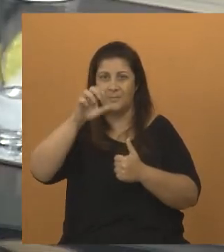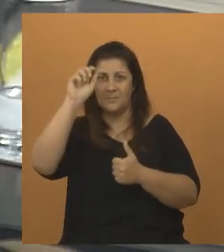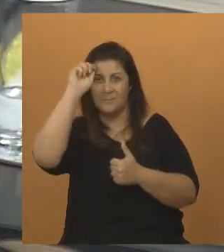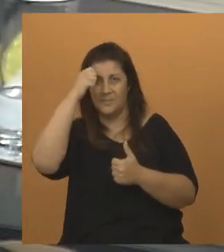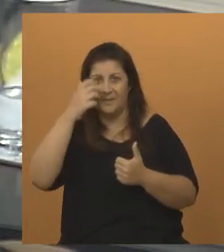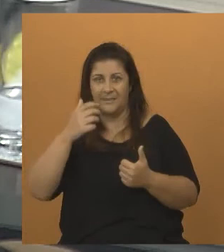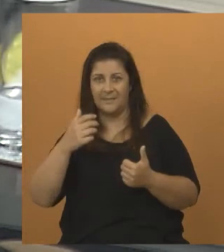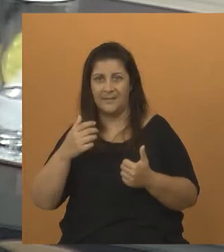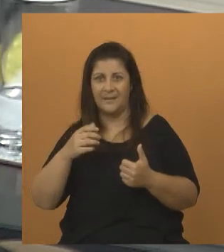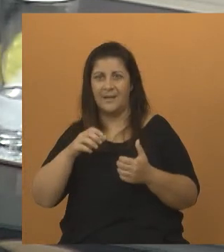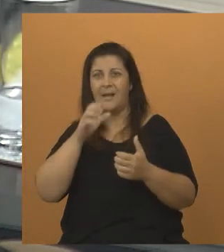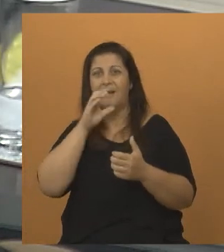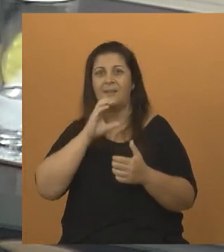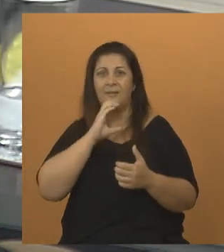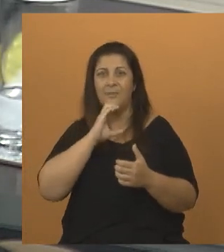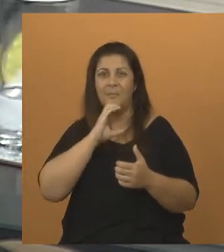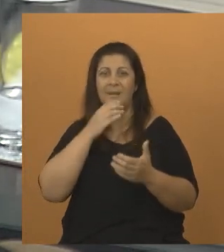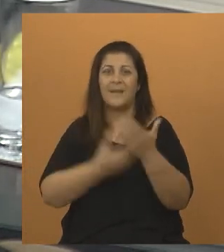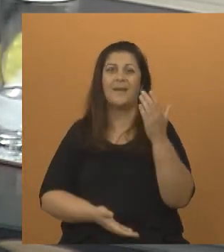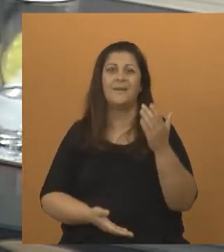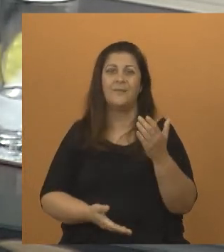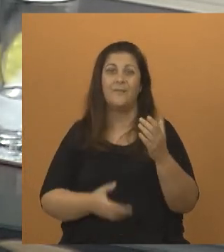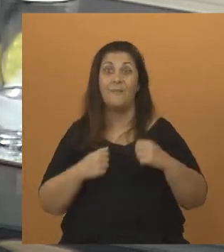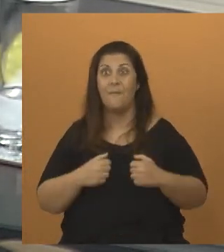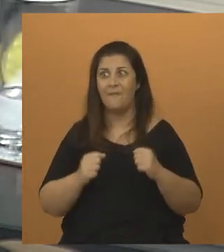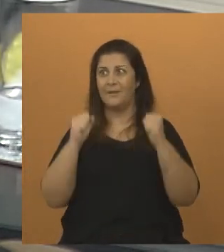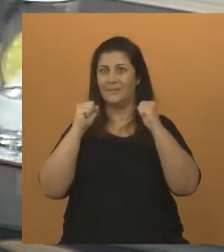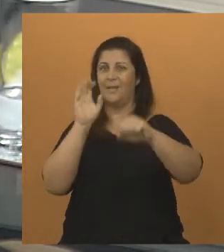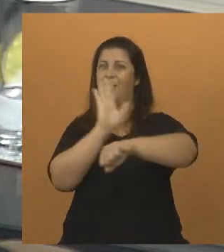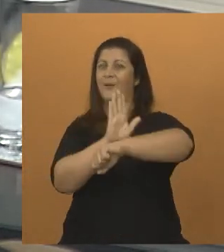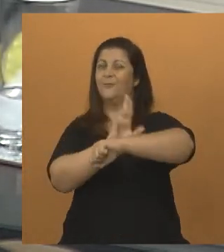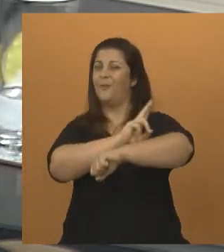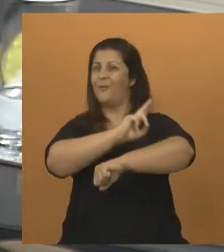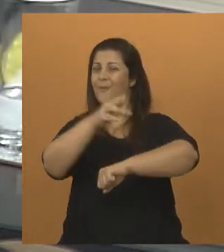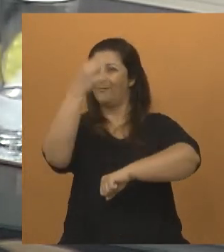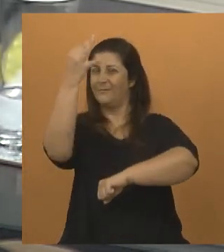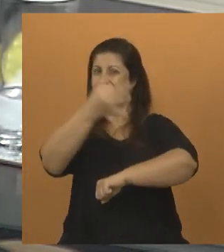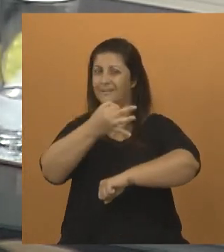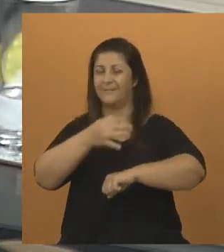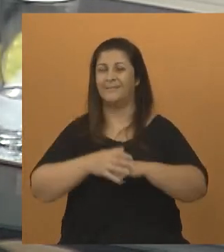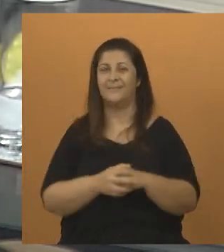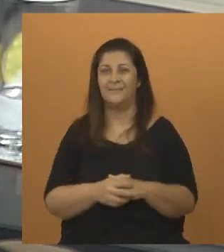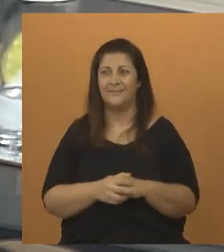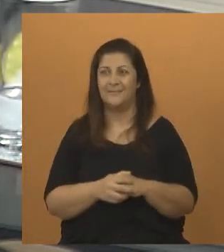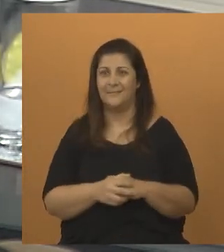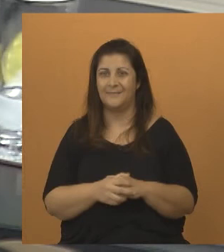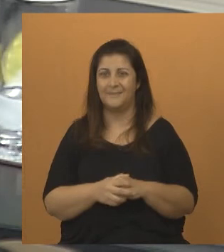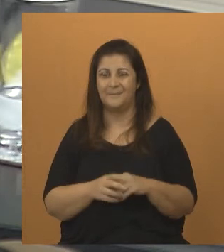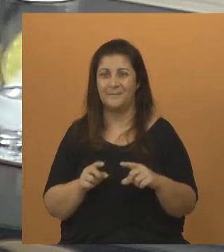gente levanta esse clube da Ponte Preta para ficar o nome certo na cidade de Jacareí. Mas